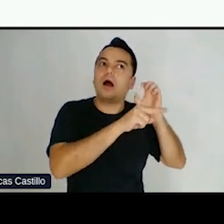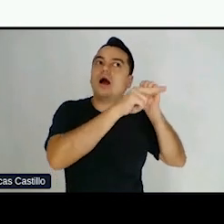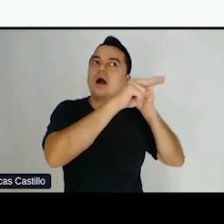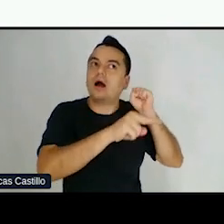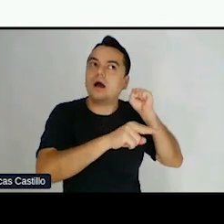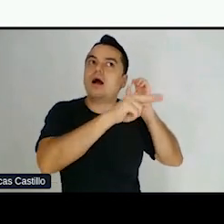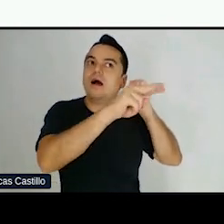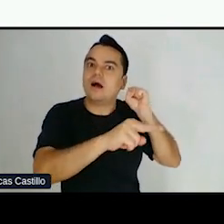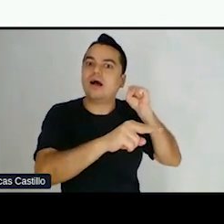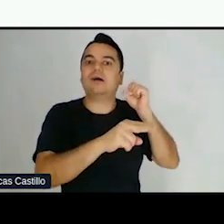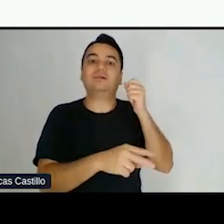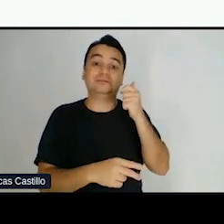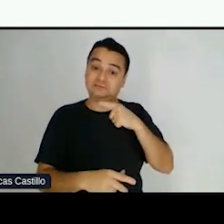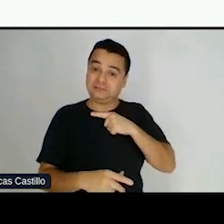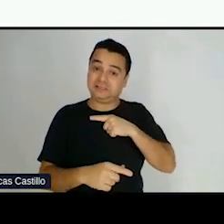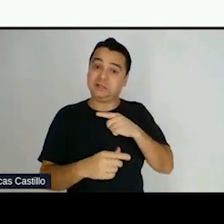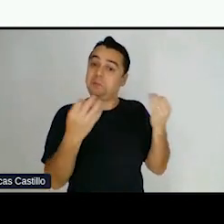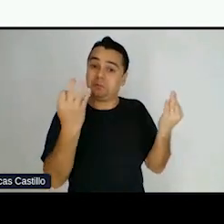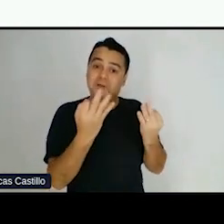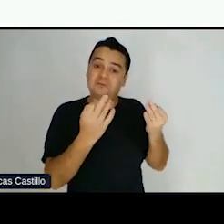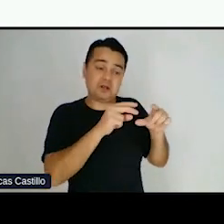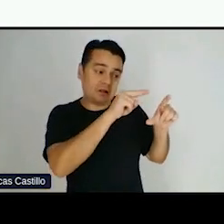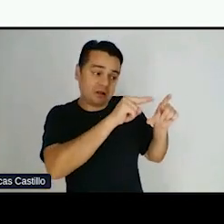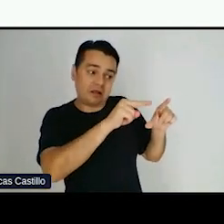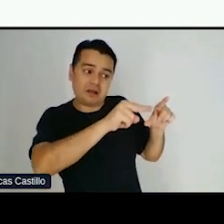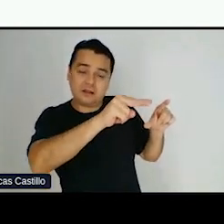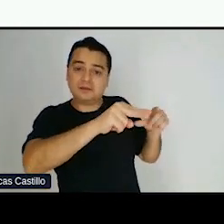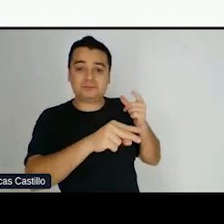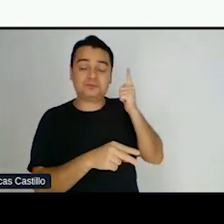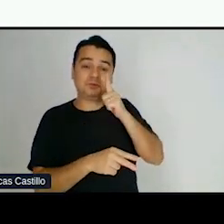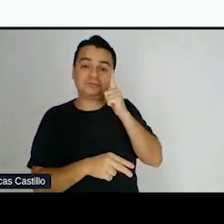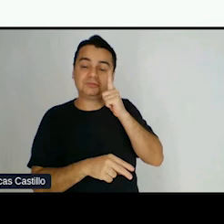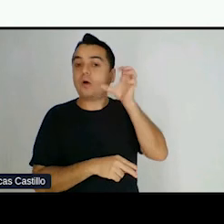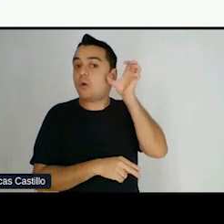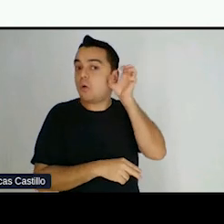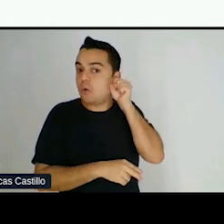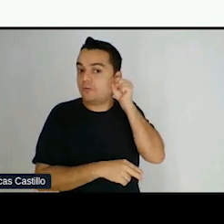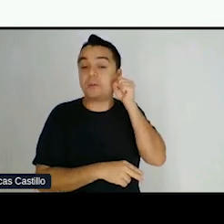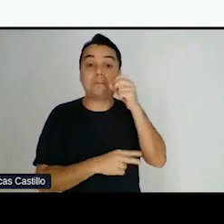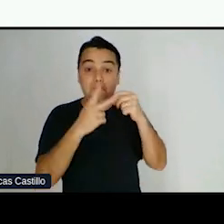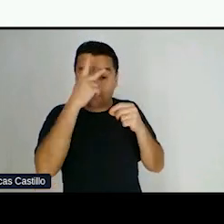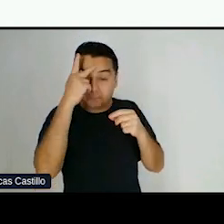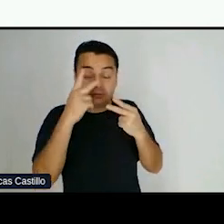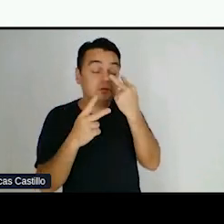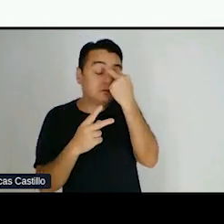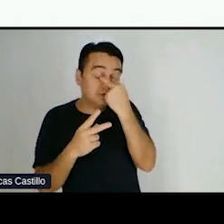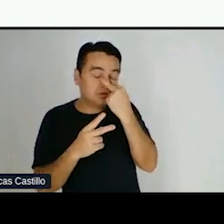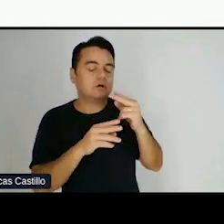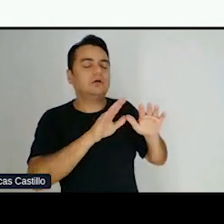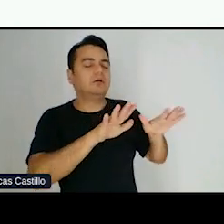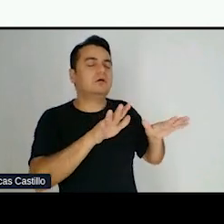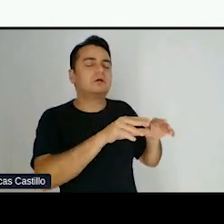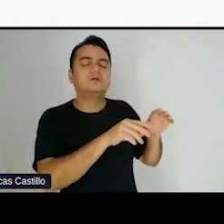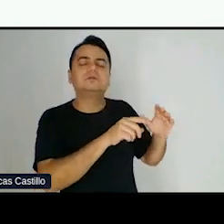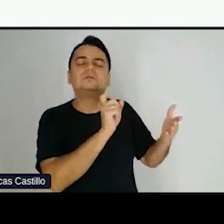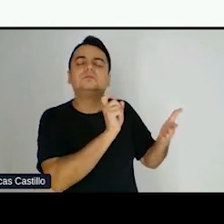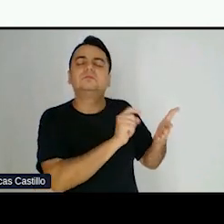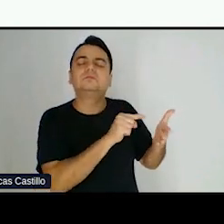Pesquisa, visite, botão voltar, botão de opção não marcado. Clica ver etapa 1 de